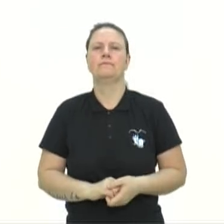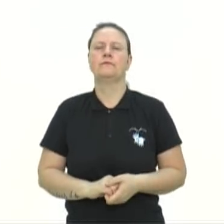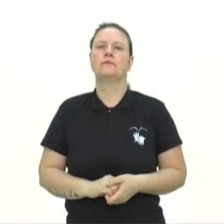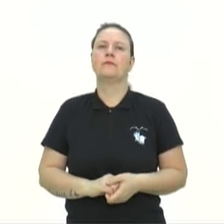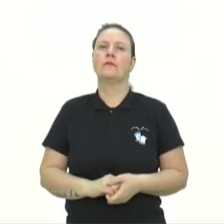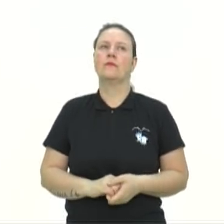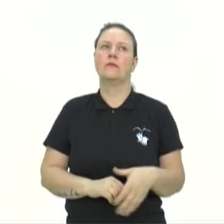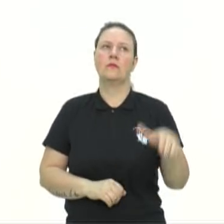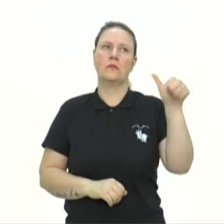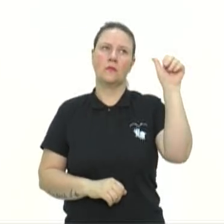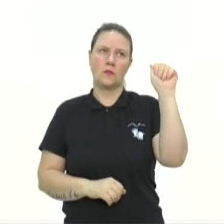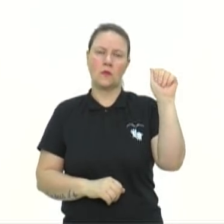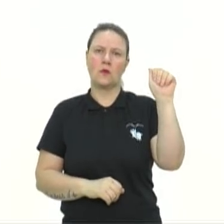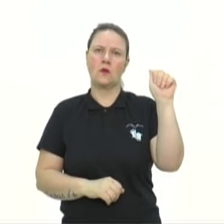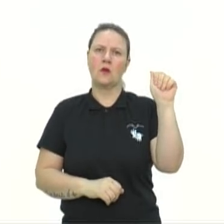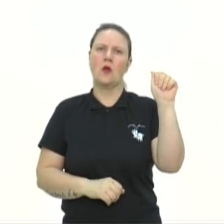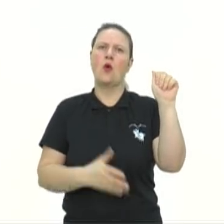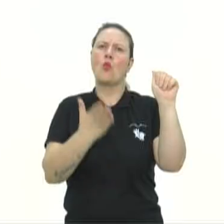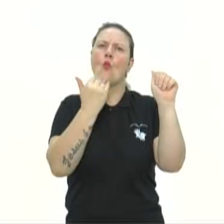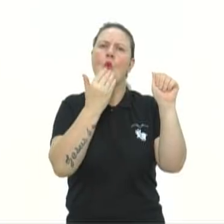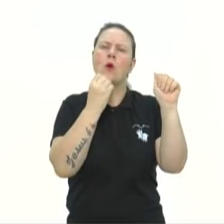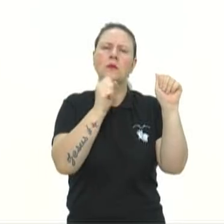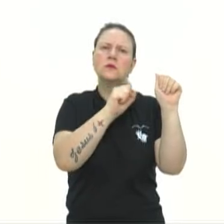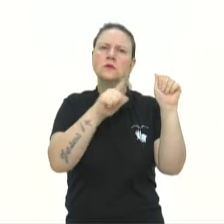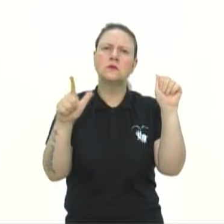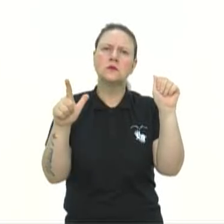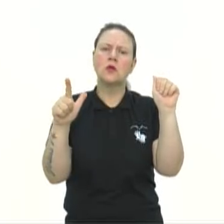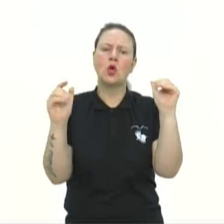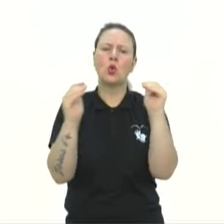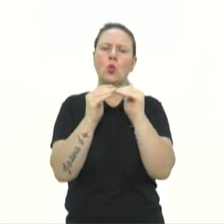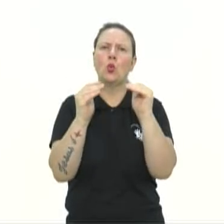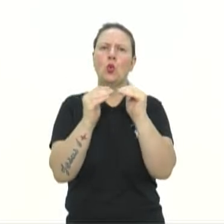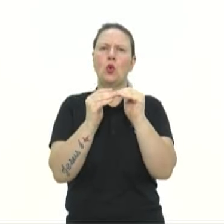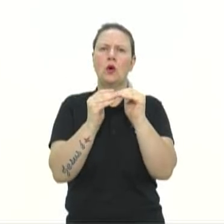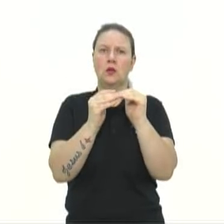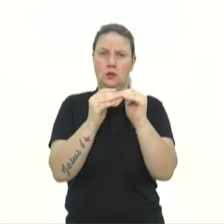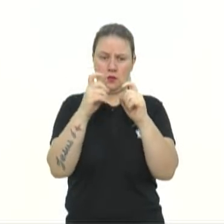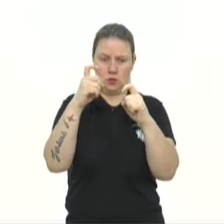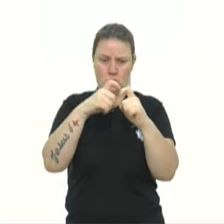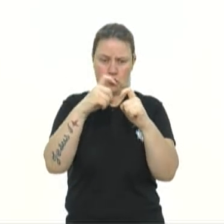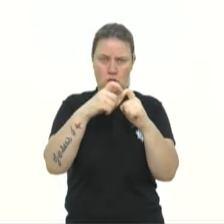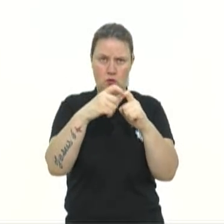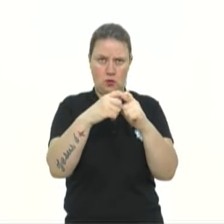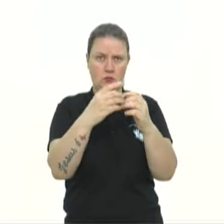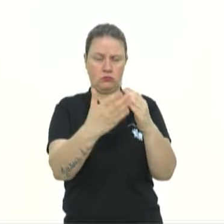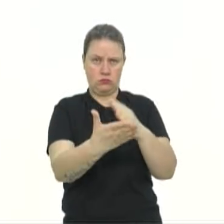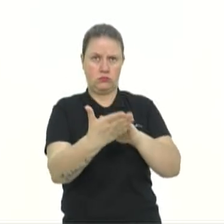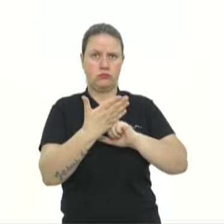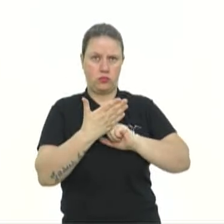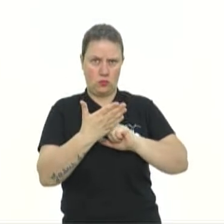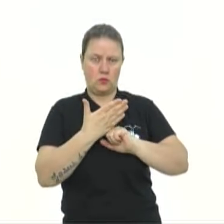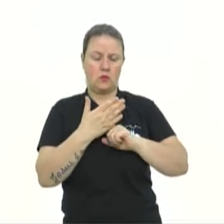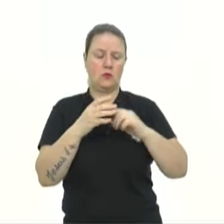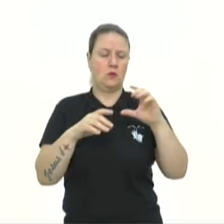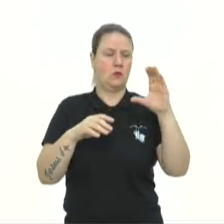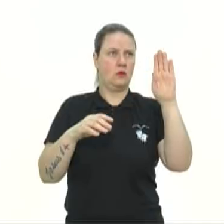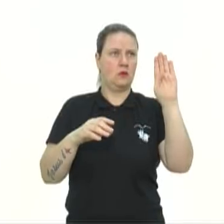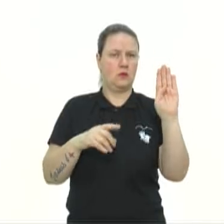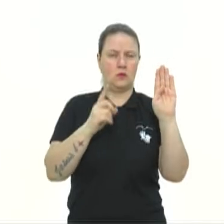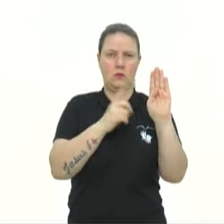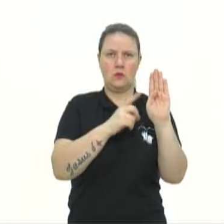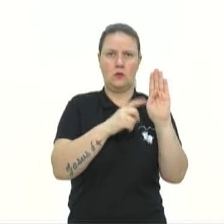ver. Letra A, consumo do sal conforme a orientação do médico. Letra B, de acordo com a